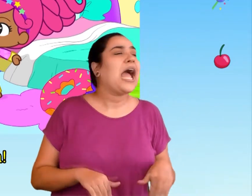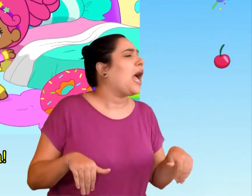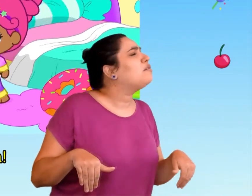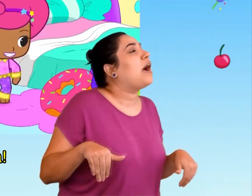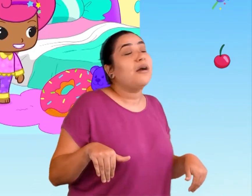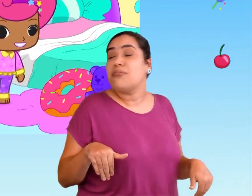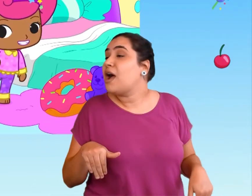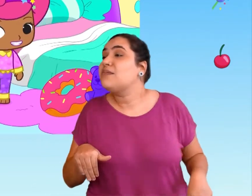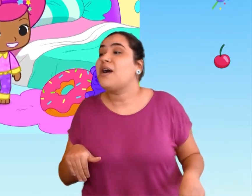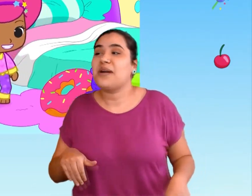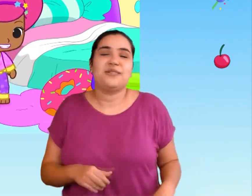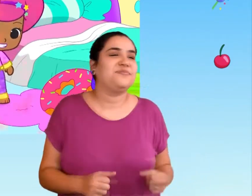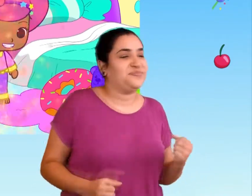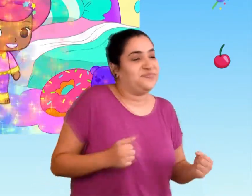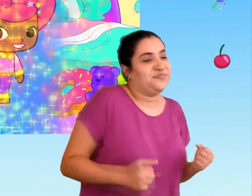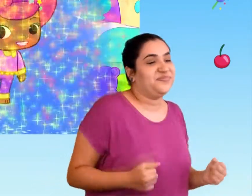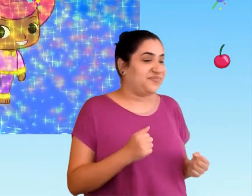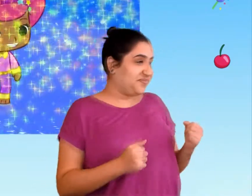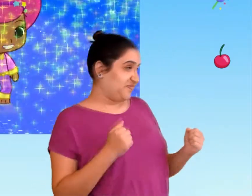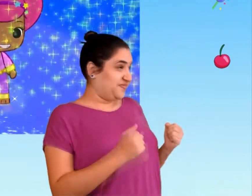alegria!